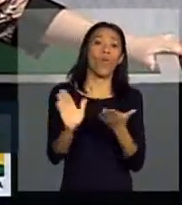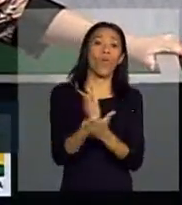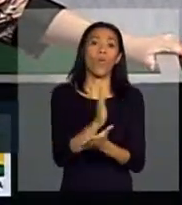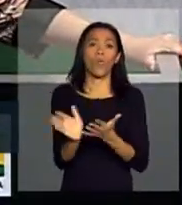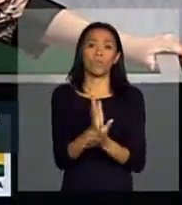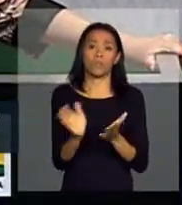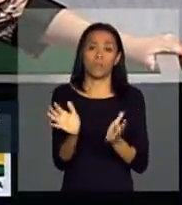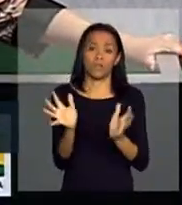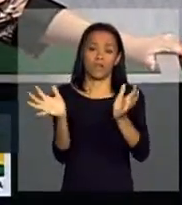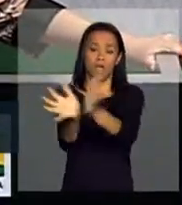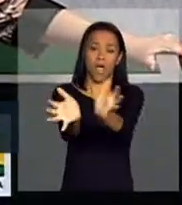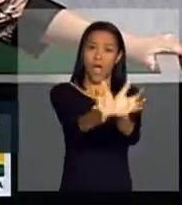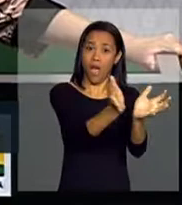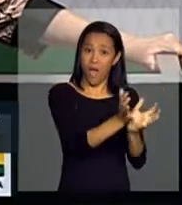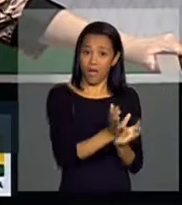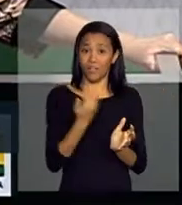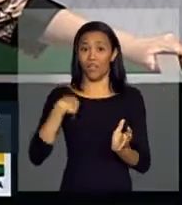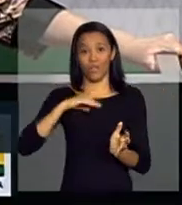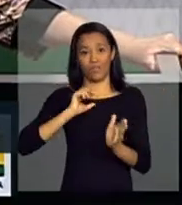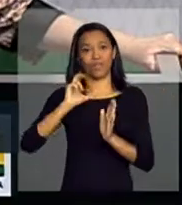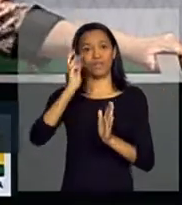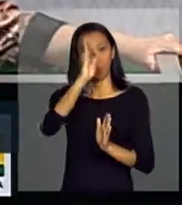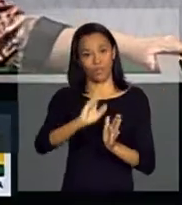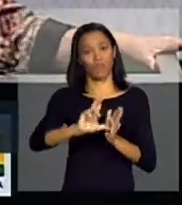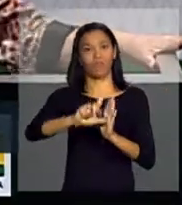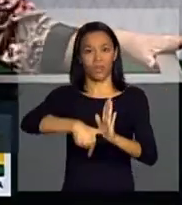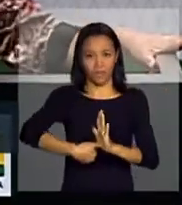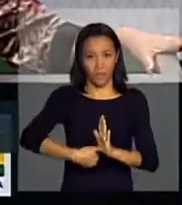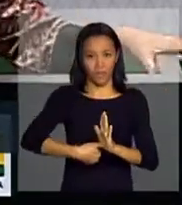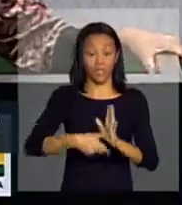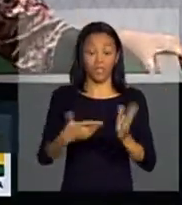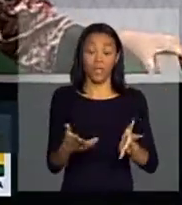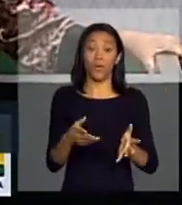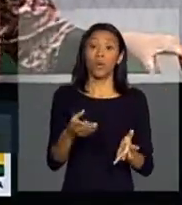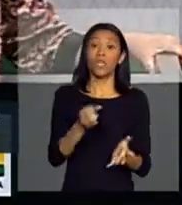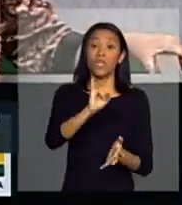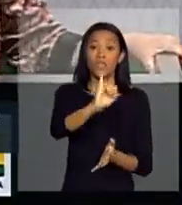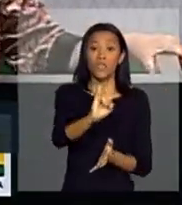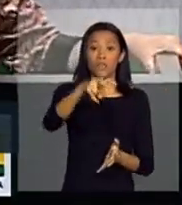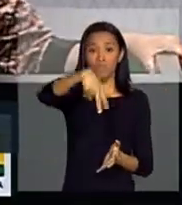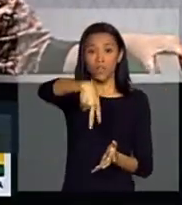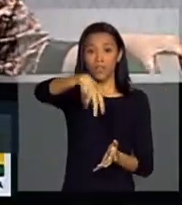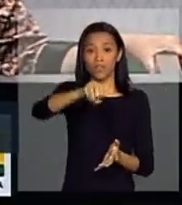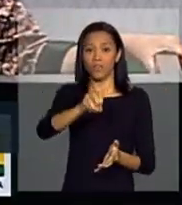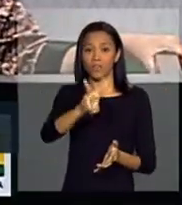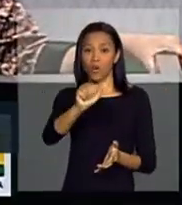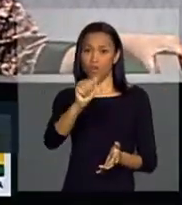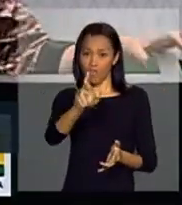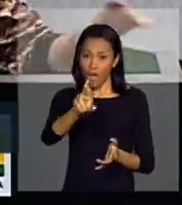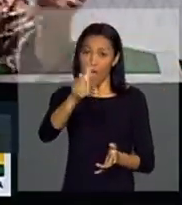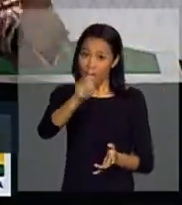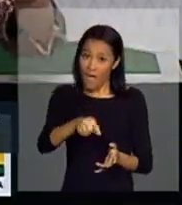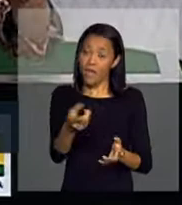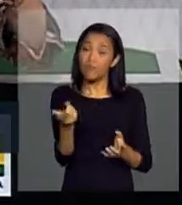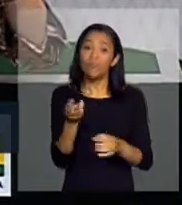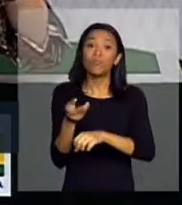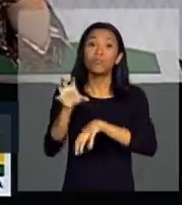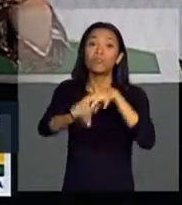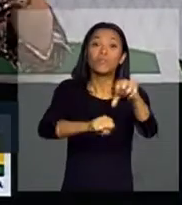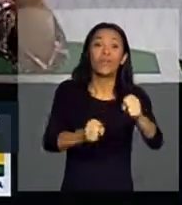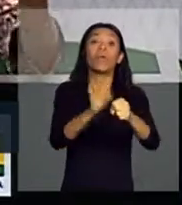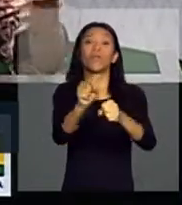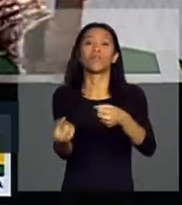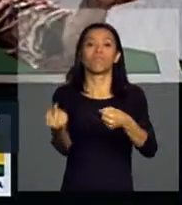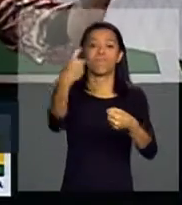nós estamos atrasados Inovar é sobretudo fazer essa parceria parceria